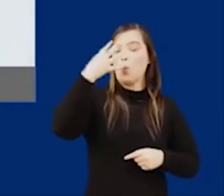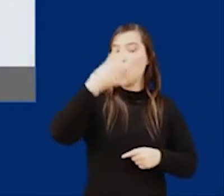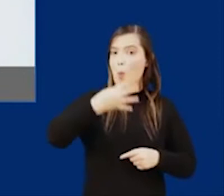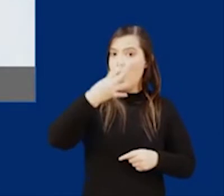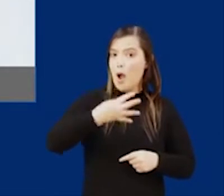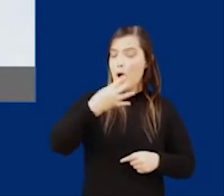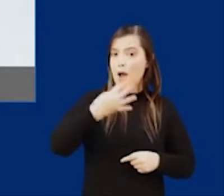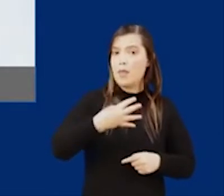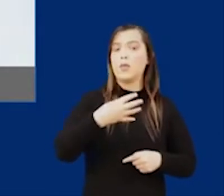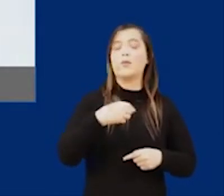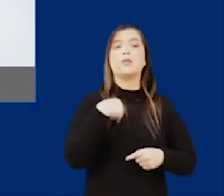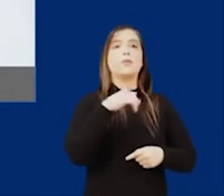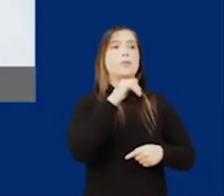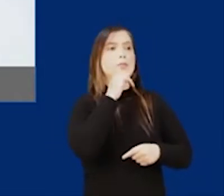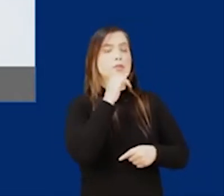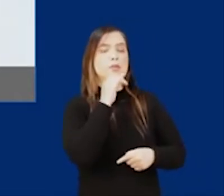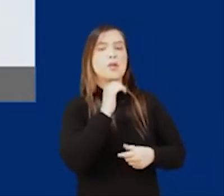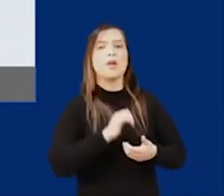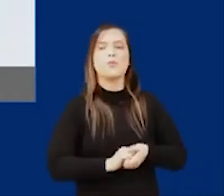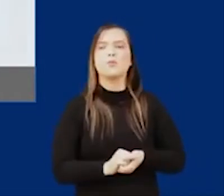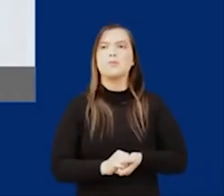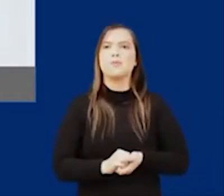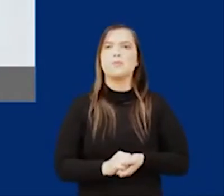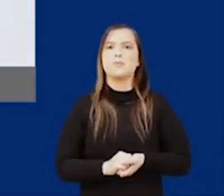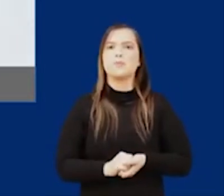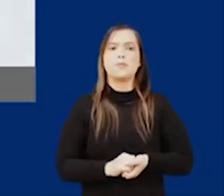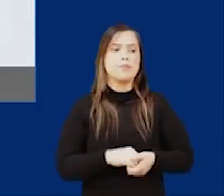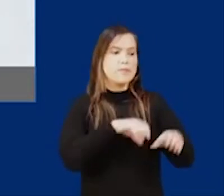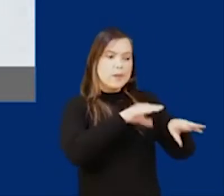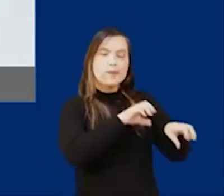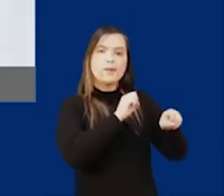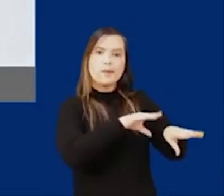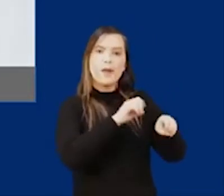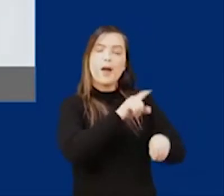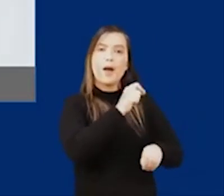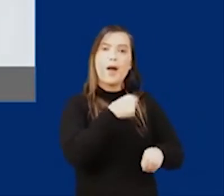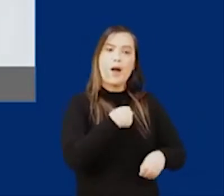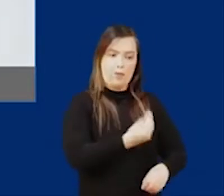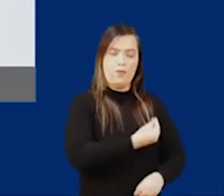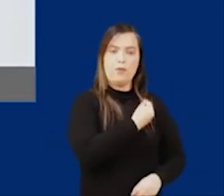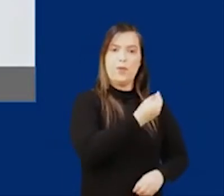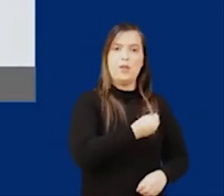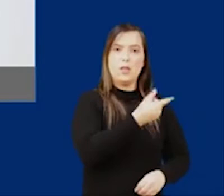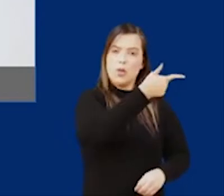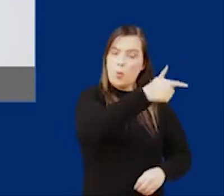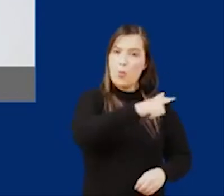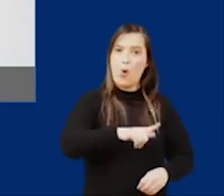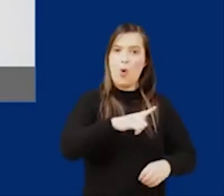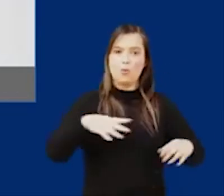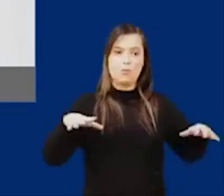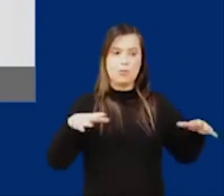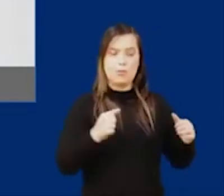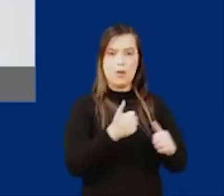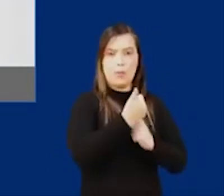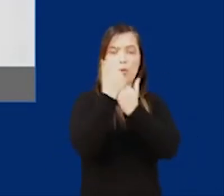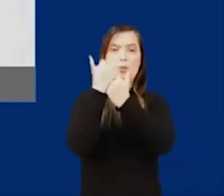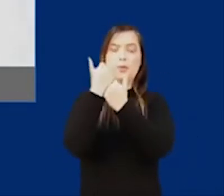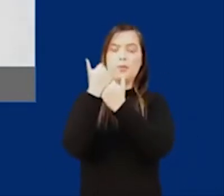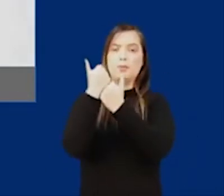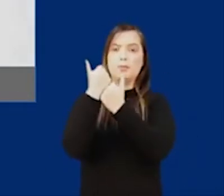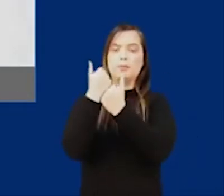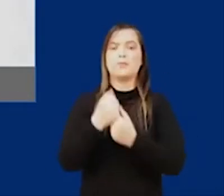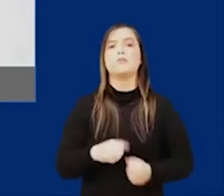e nesse criar para a vida, né, junto com outras comunidades, construindo essas redes de apoio. A